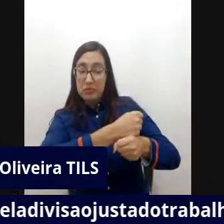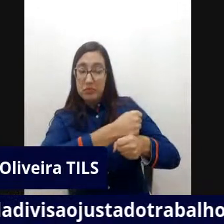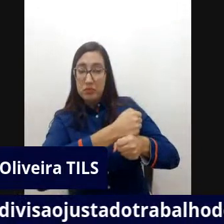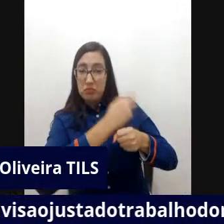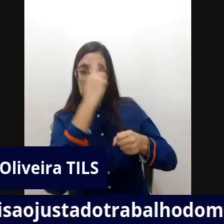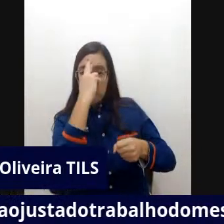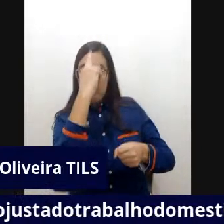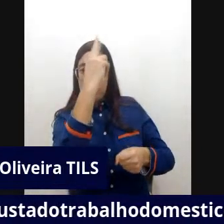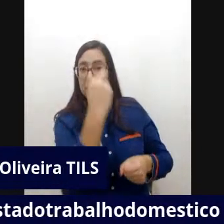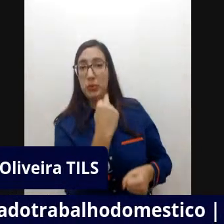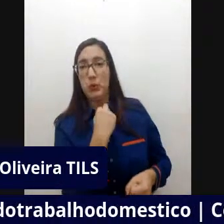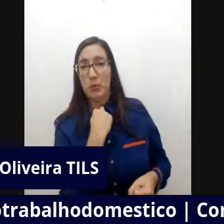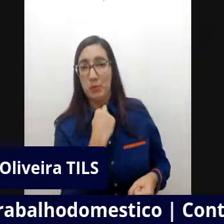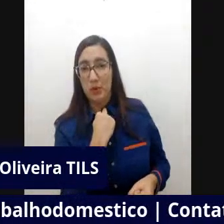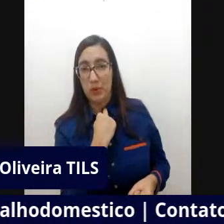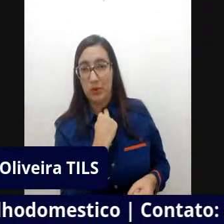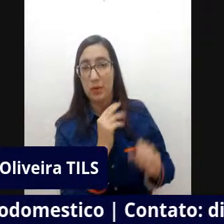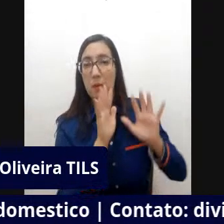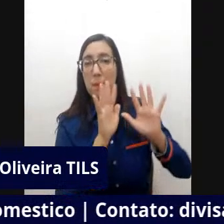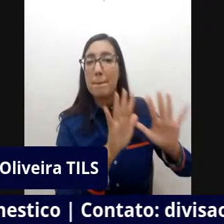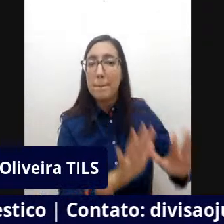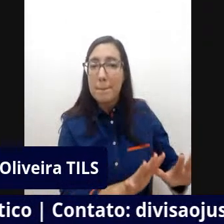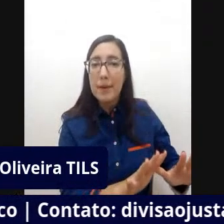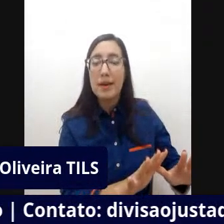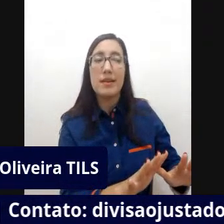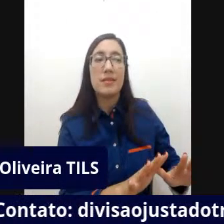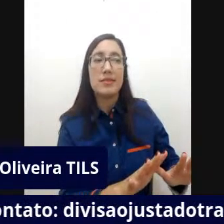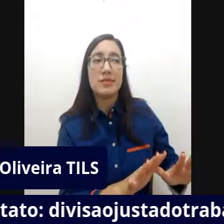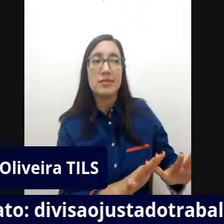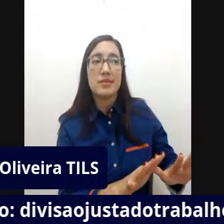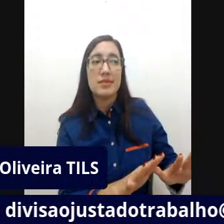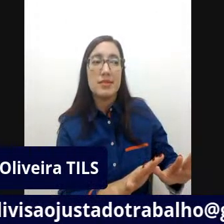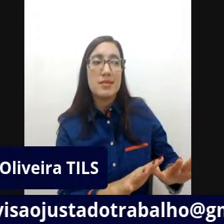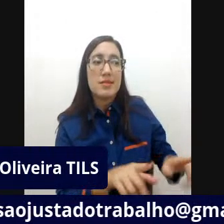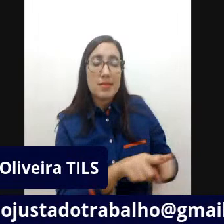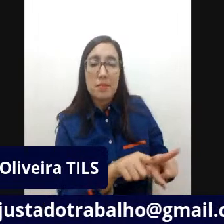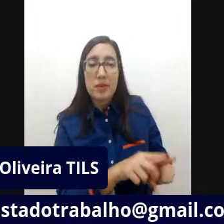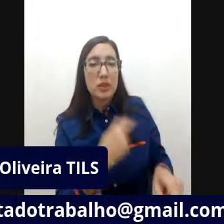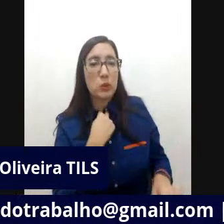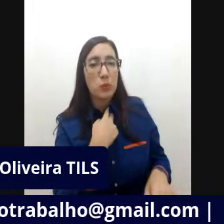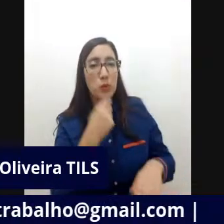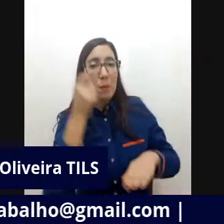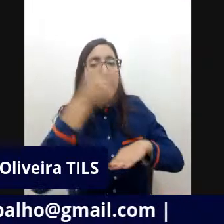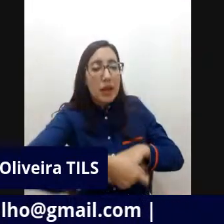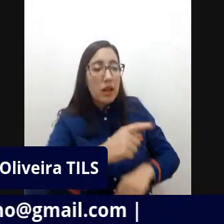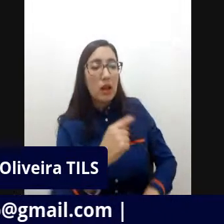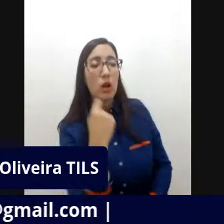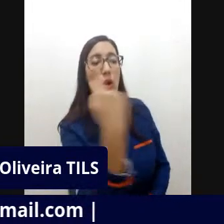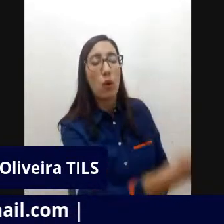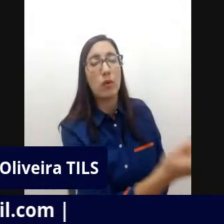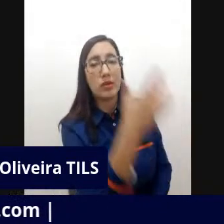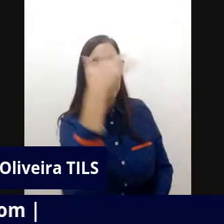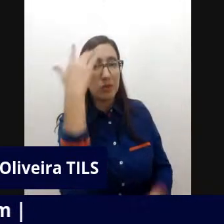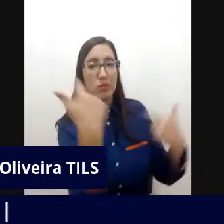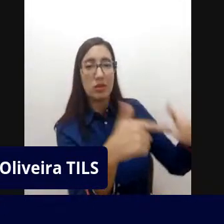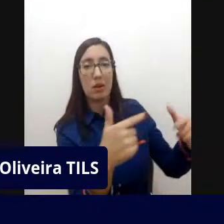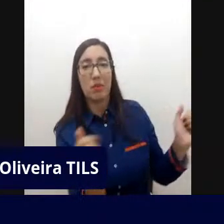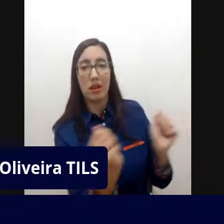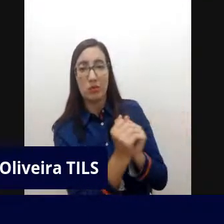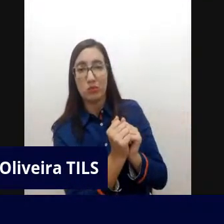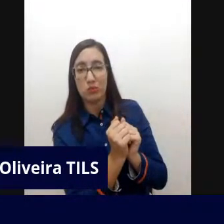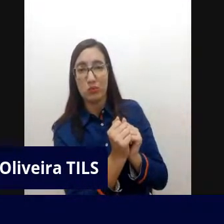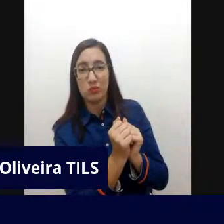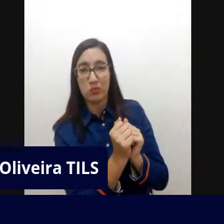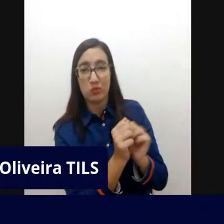por exemplo, com docinhos, com salão de beleza, várias outras coisas, você pode aumentar a sua cartela